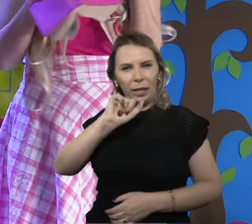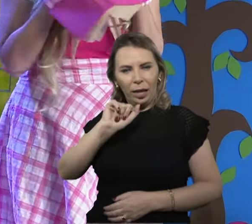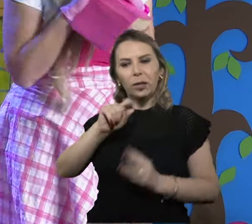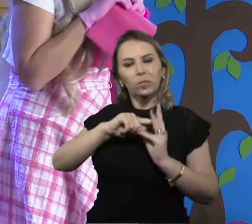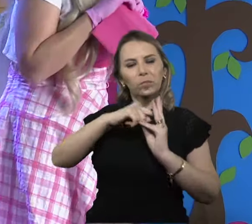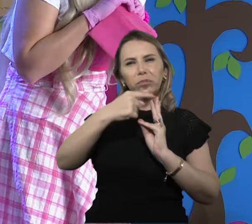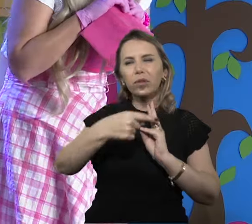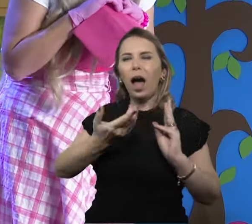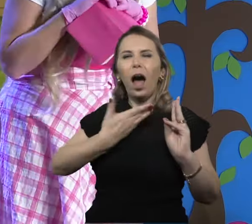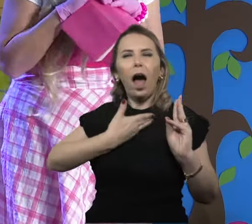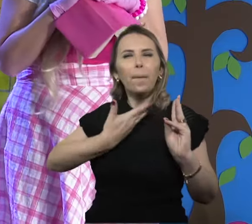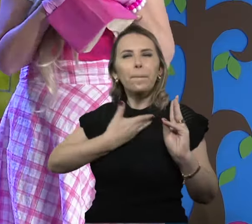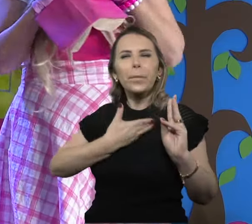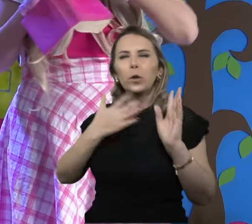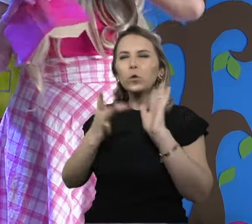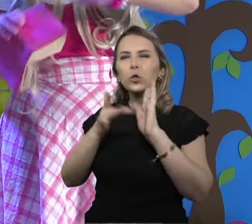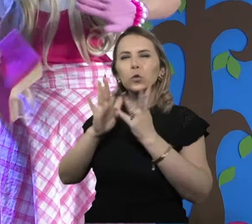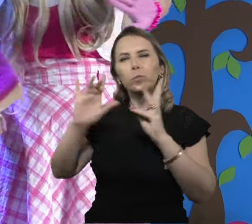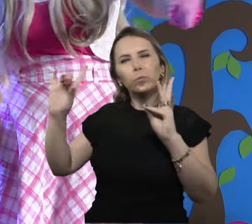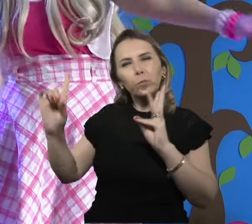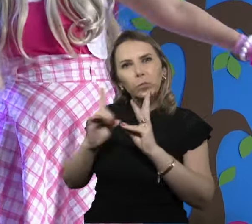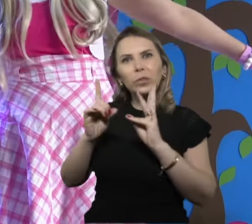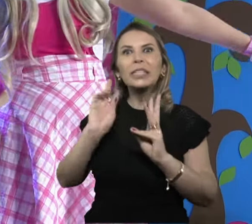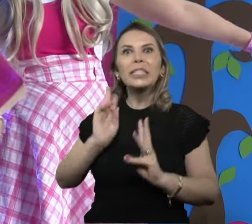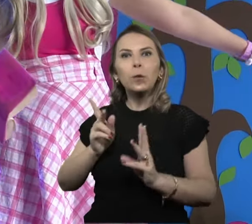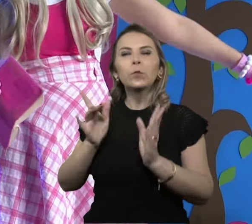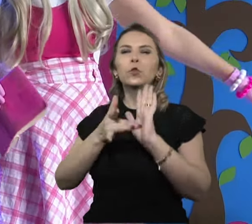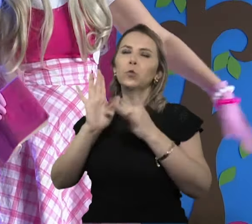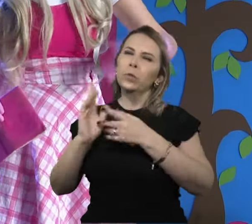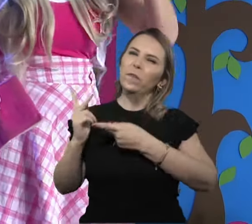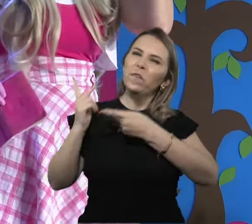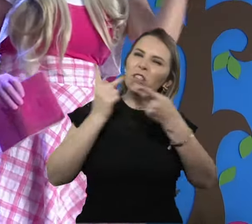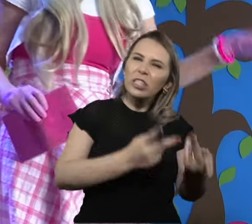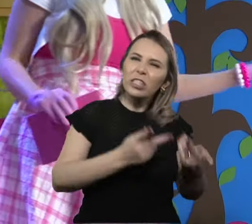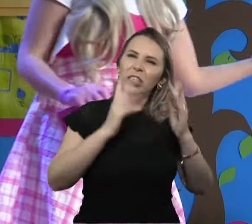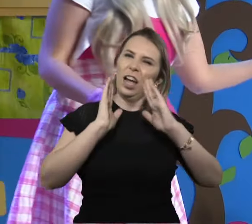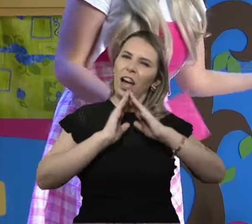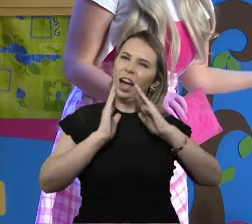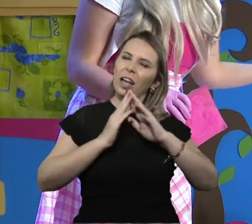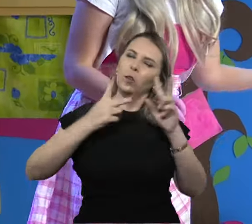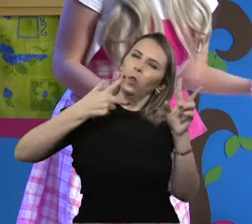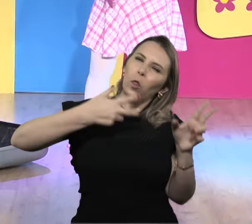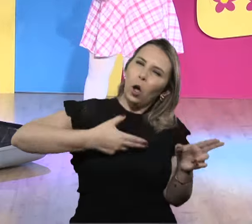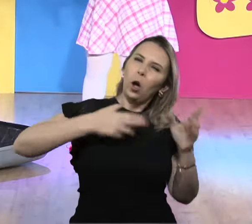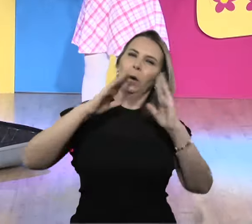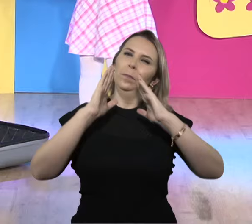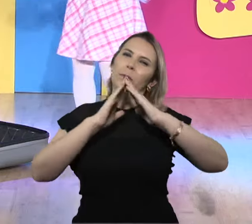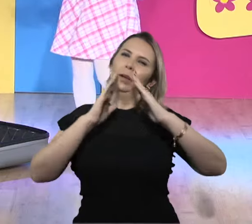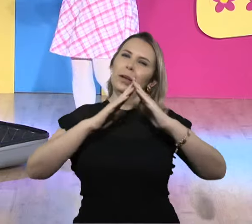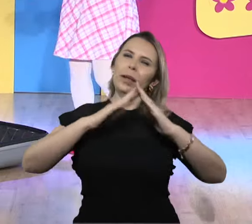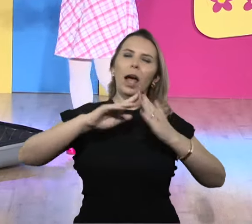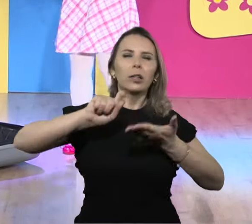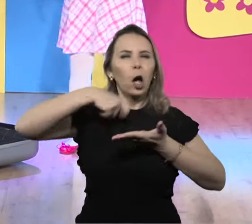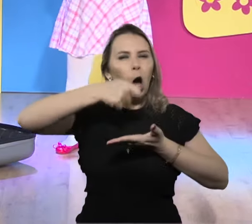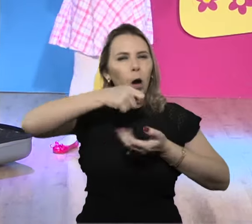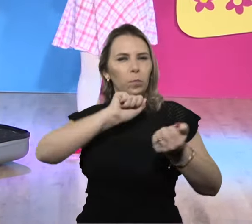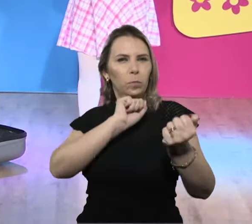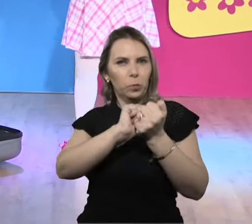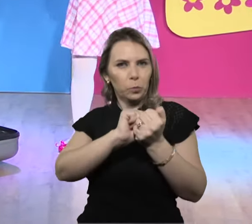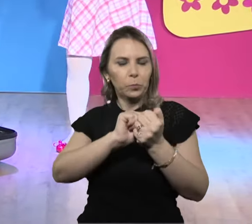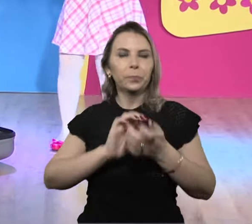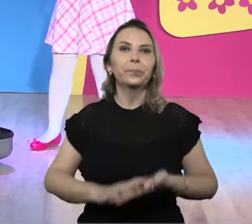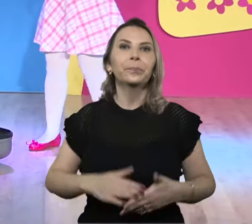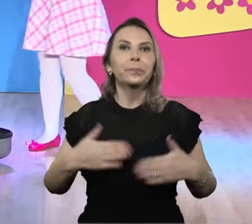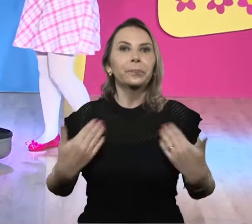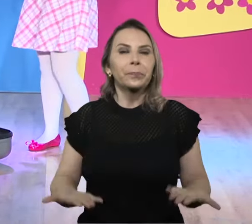eles eram muito amigos de Jesus. Então, toda vez que Jesus passava lá, ele ia lá na casa deles e dormia lá e comia com